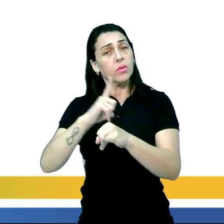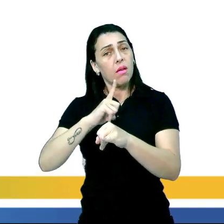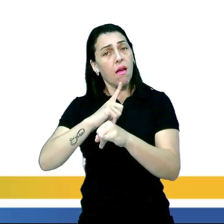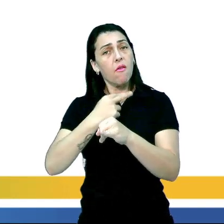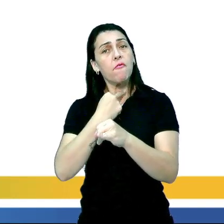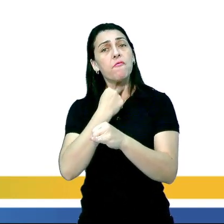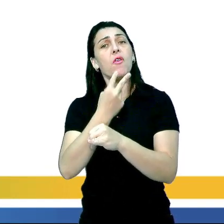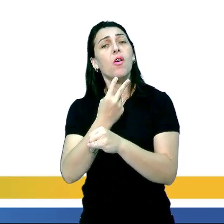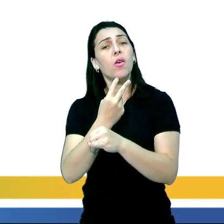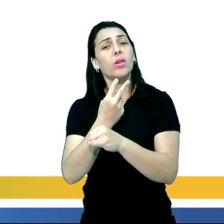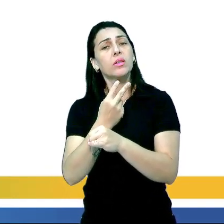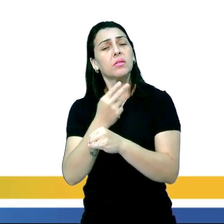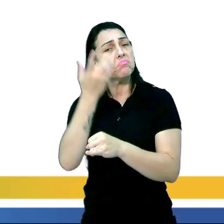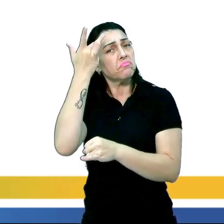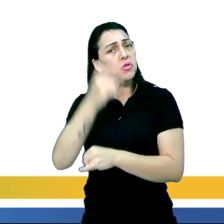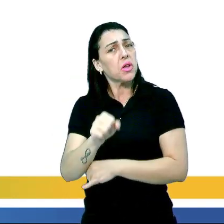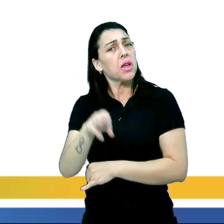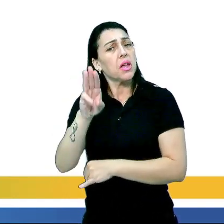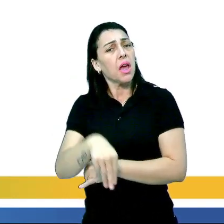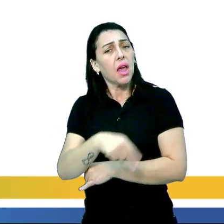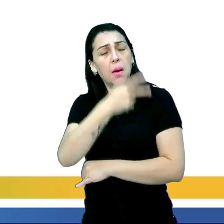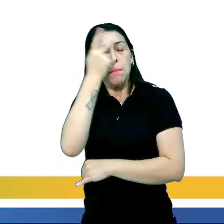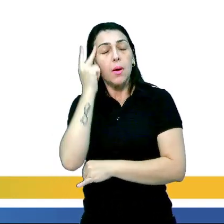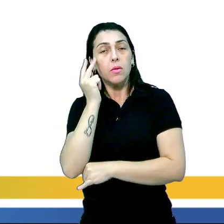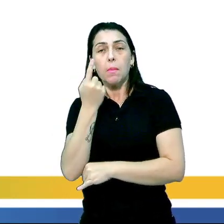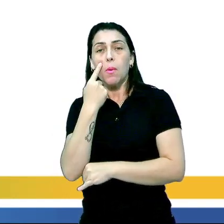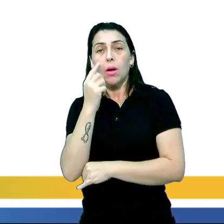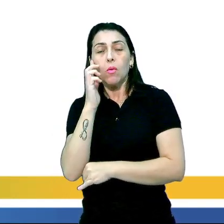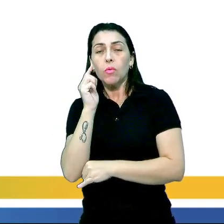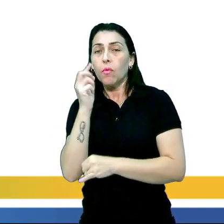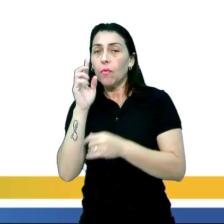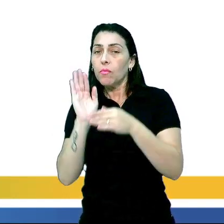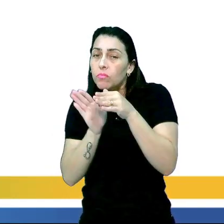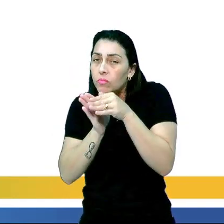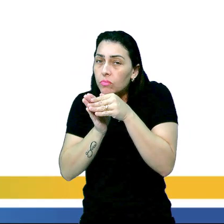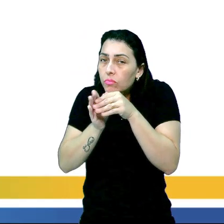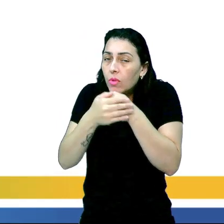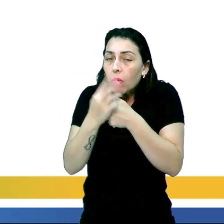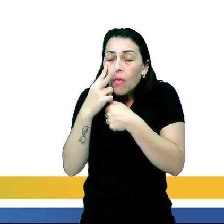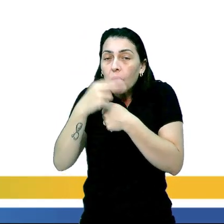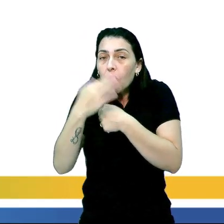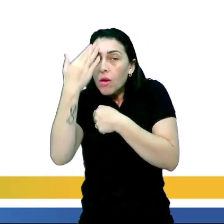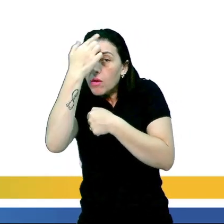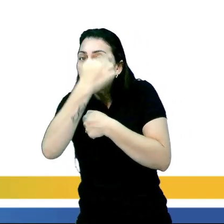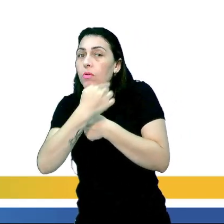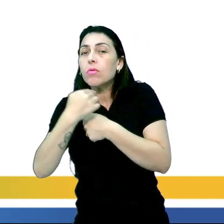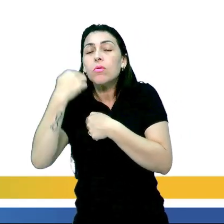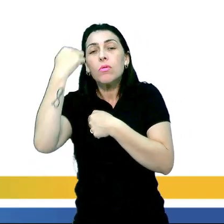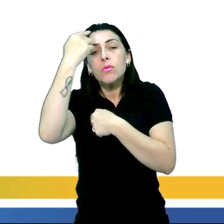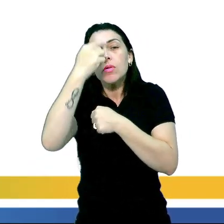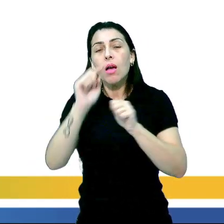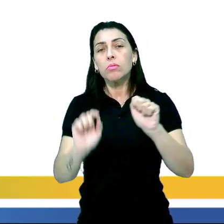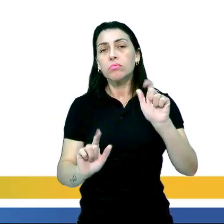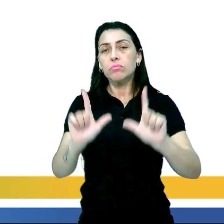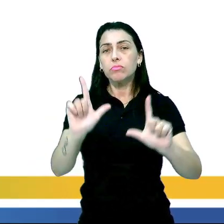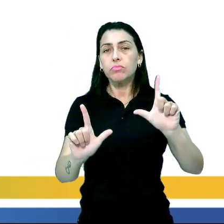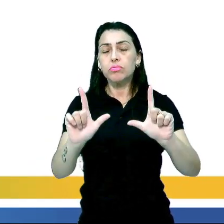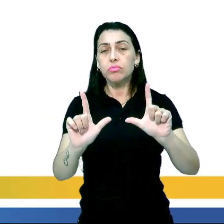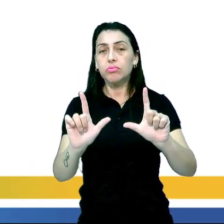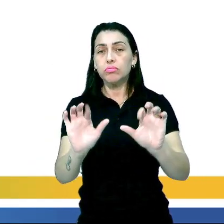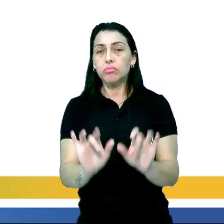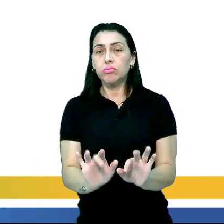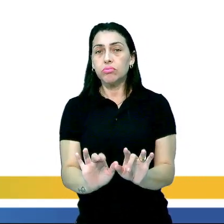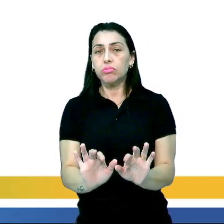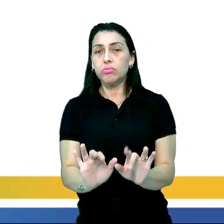tenho voz. E aí eu não sei quem é essa pessoa, ela está de costas, ela está escondida, provavelmente ela está diante da tela de um computador, eu não